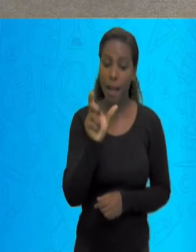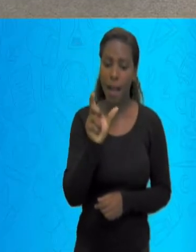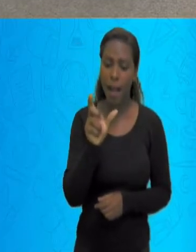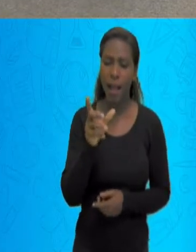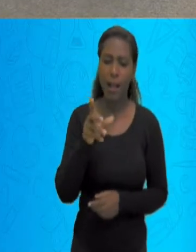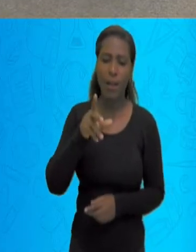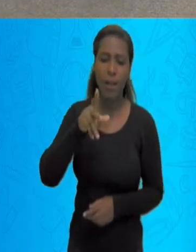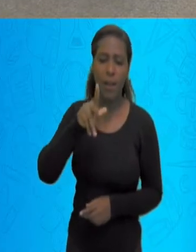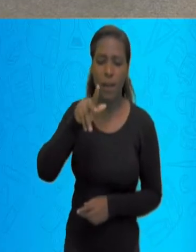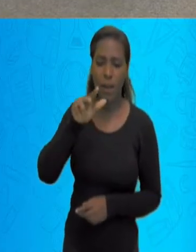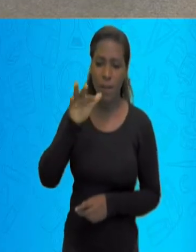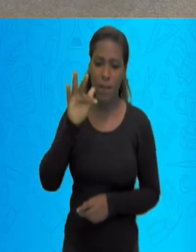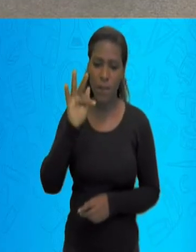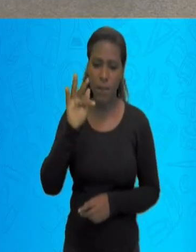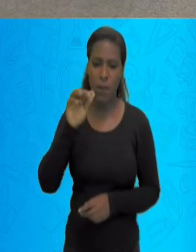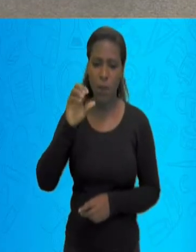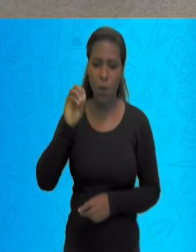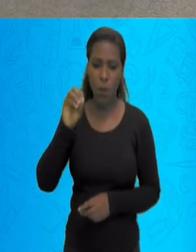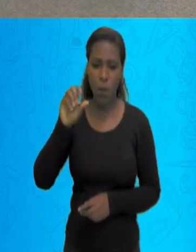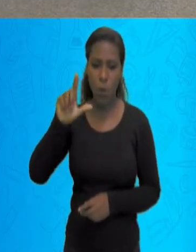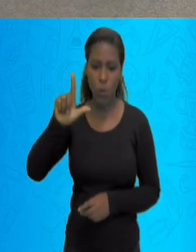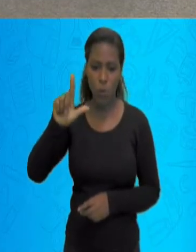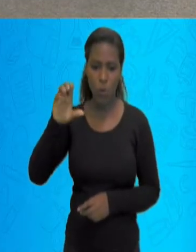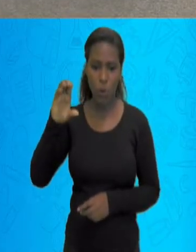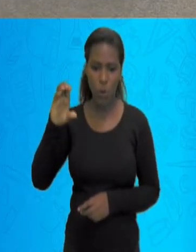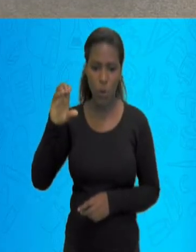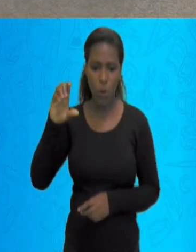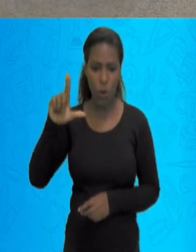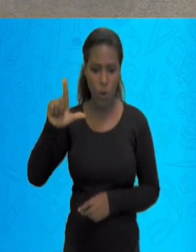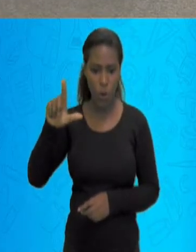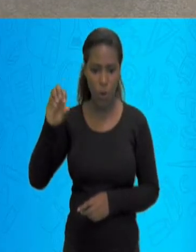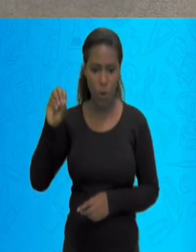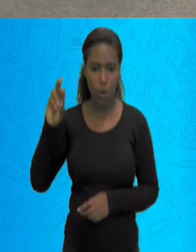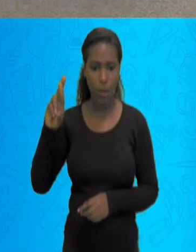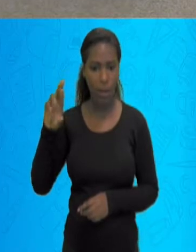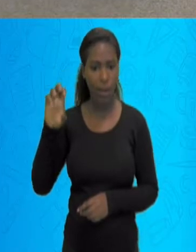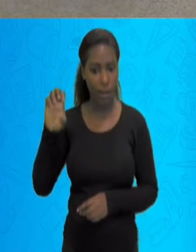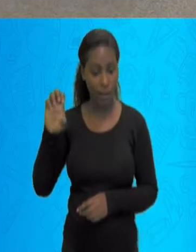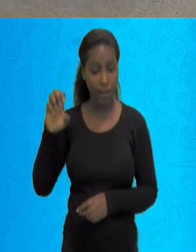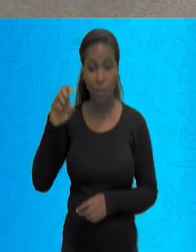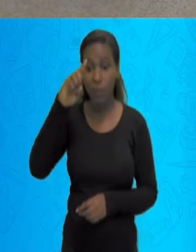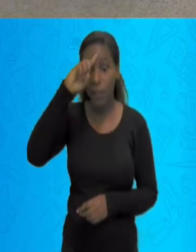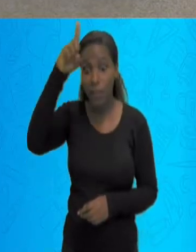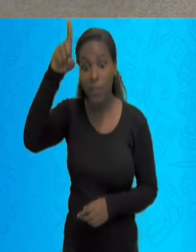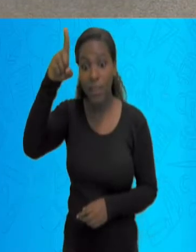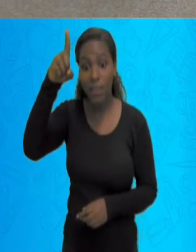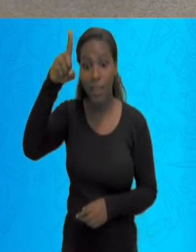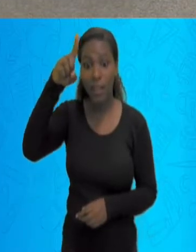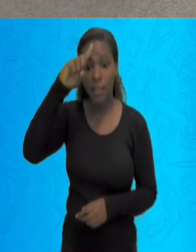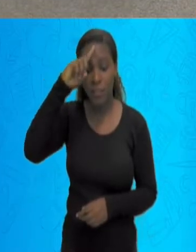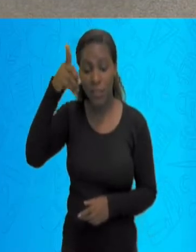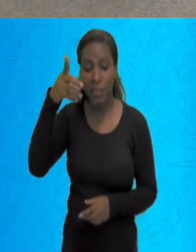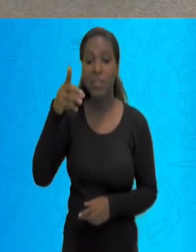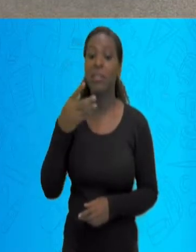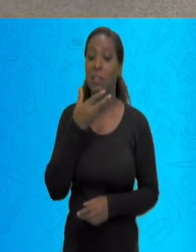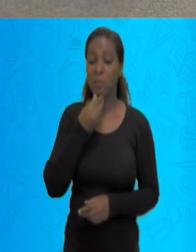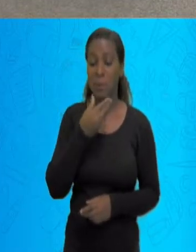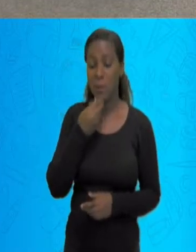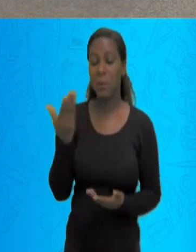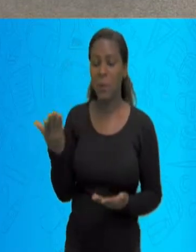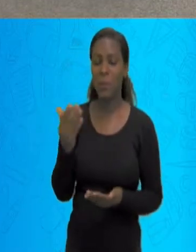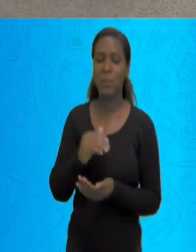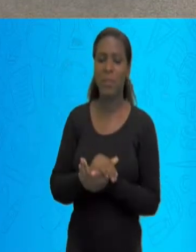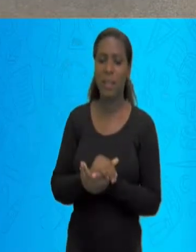de folk, na verdade, povo popular, com lore, cultura,